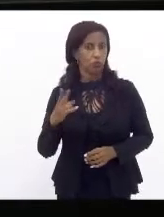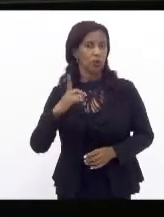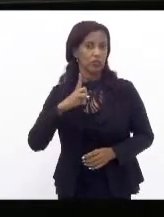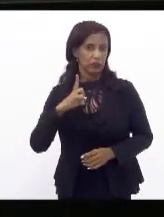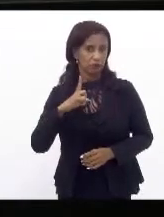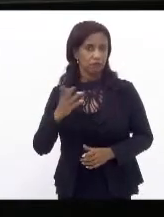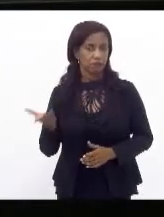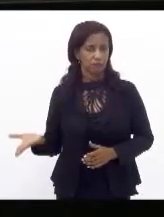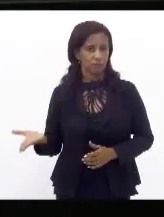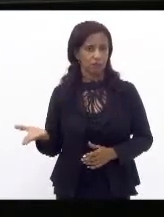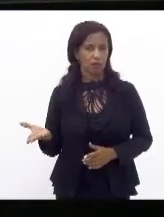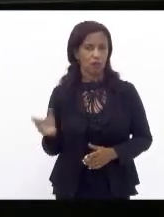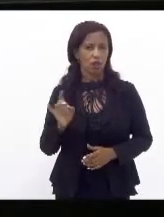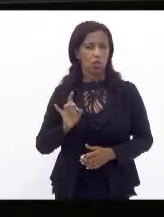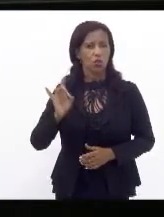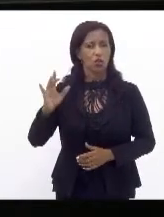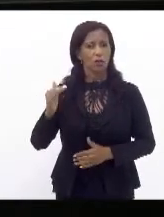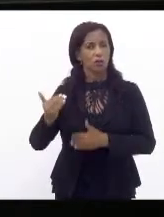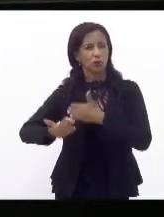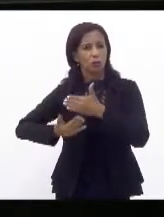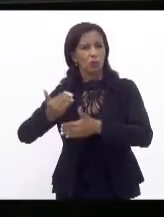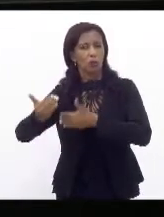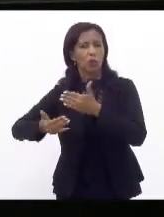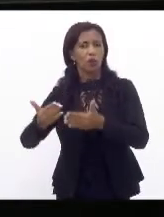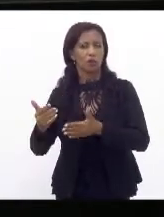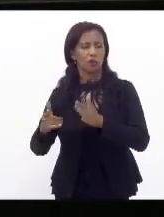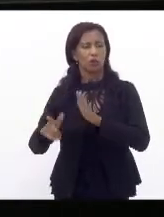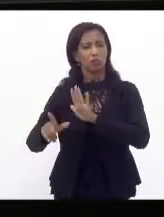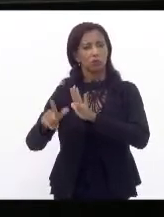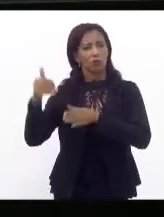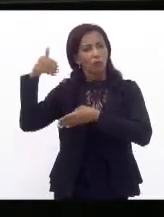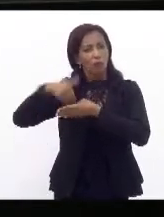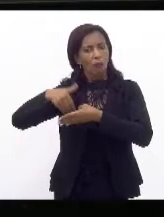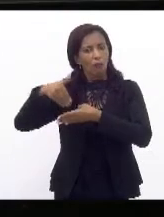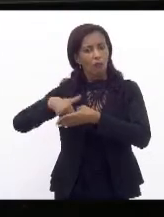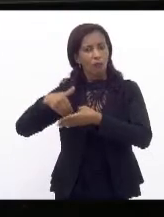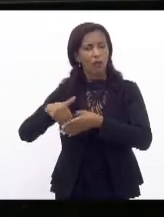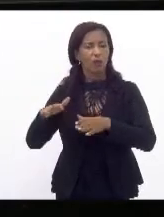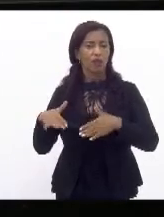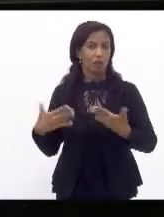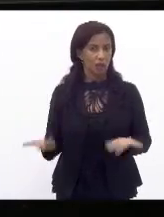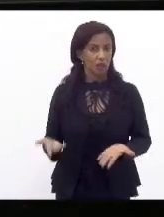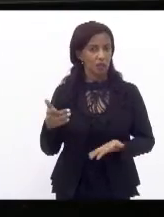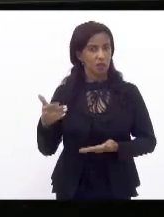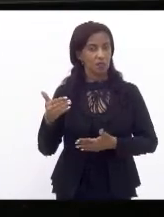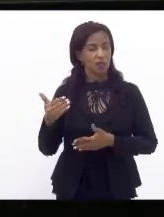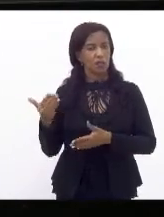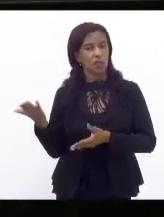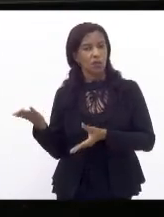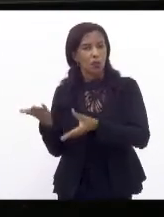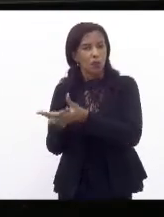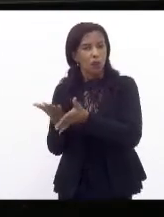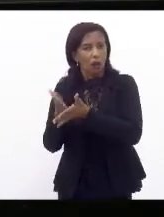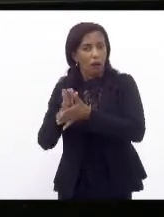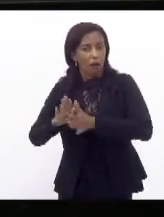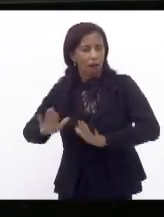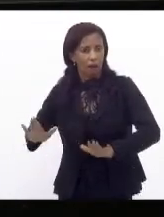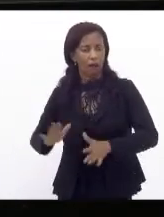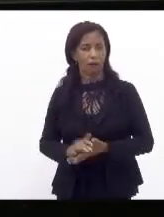funciona somente para um processo eleitoral, e assim que o processo eleitoral acaba,